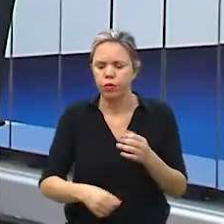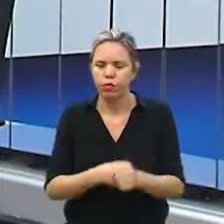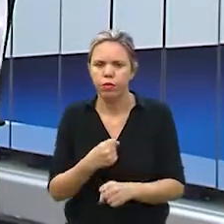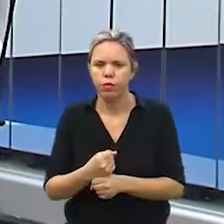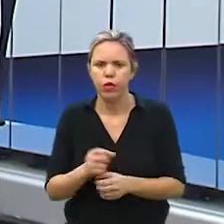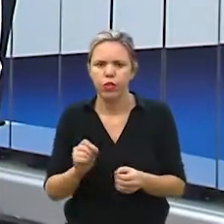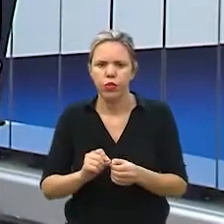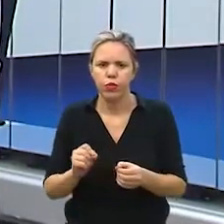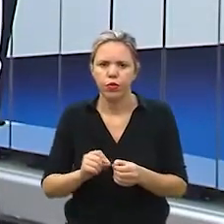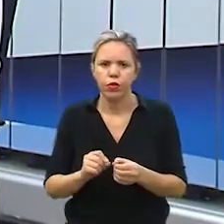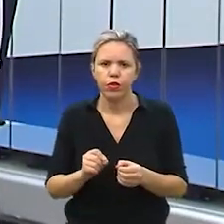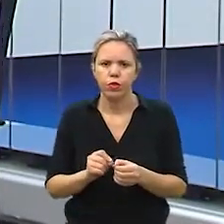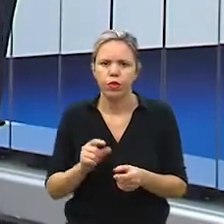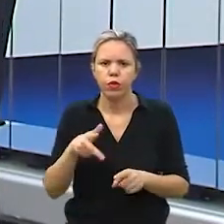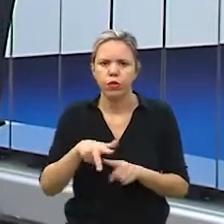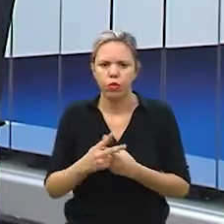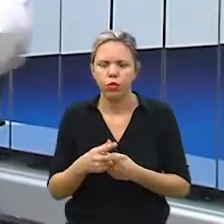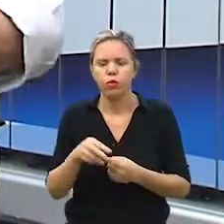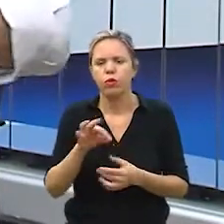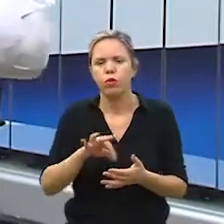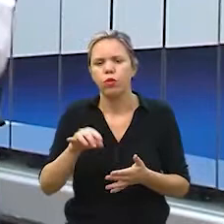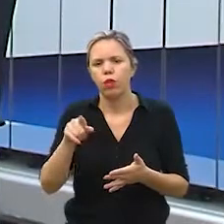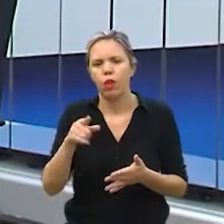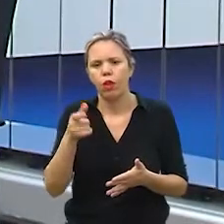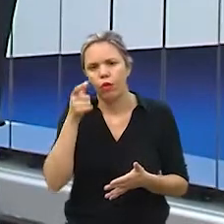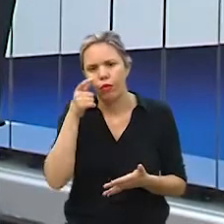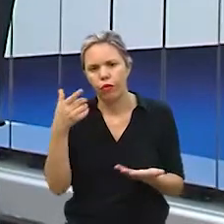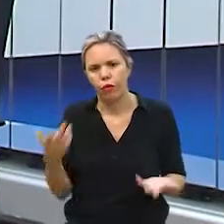vai fazendo as devidas correções? Como é que você